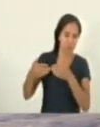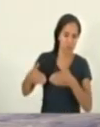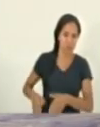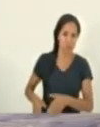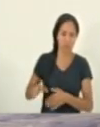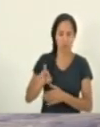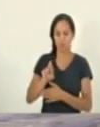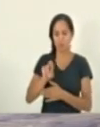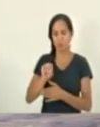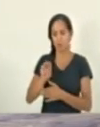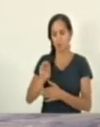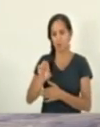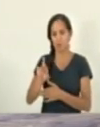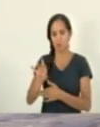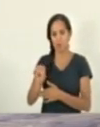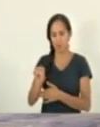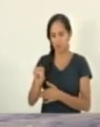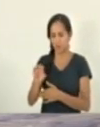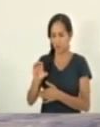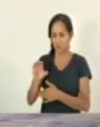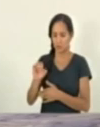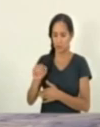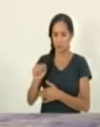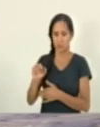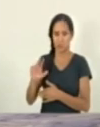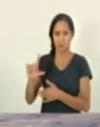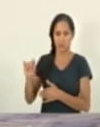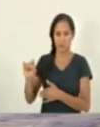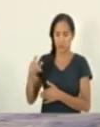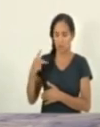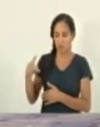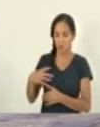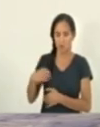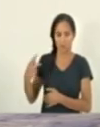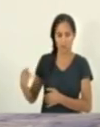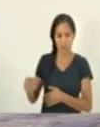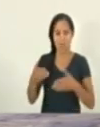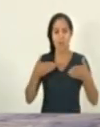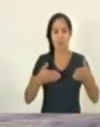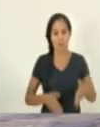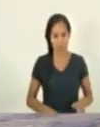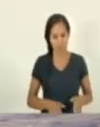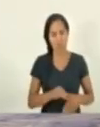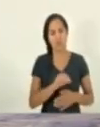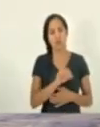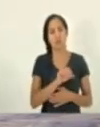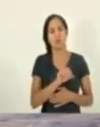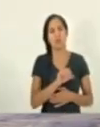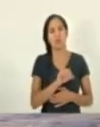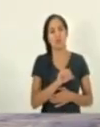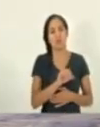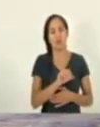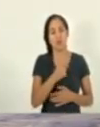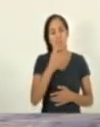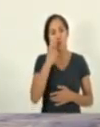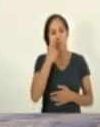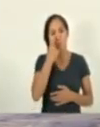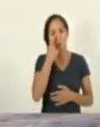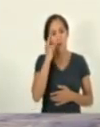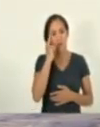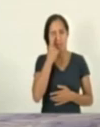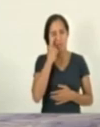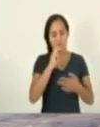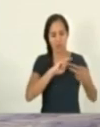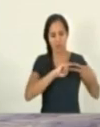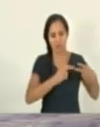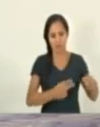filho dele, Secundinho, ele nasceu com catarata congênita, e Roberto Carlos fez uma promessa